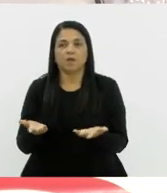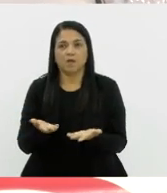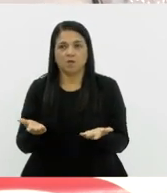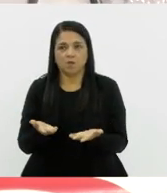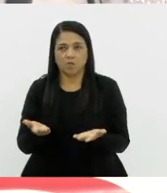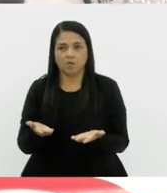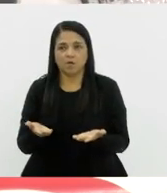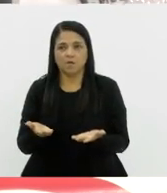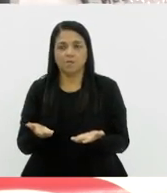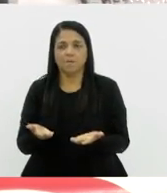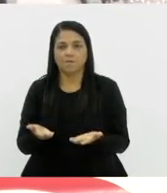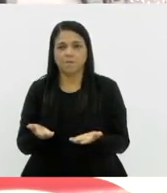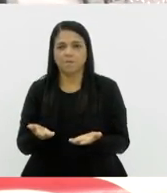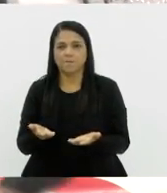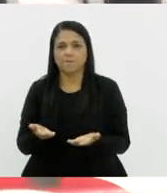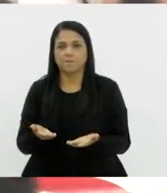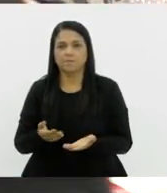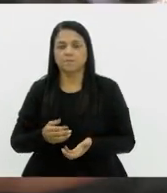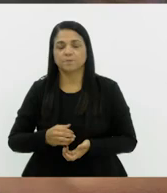justamente...